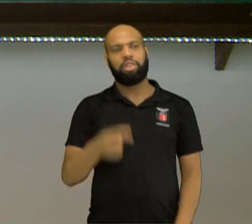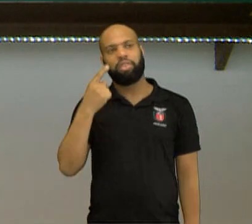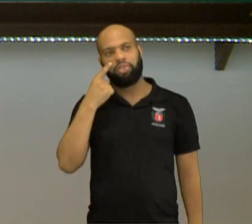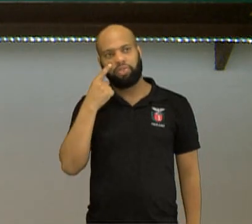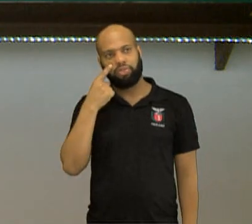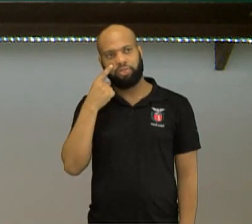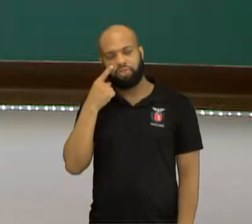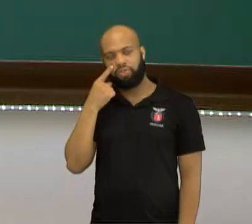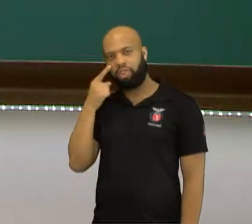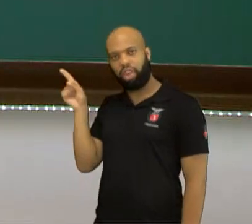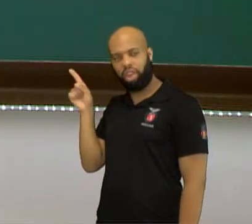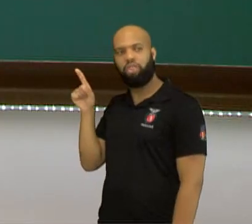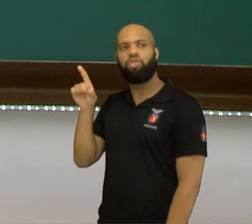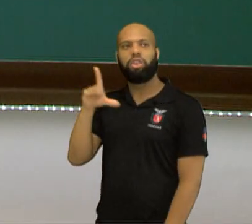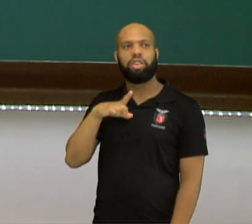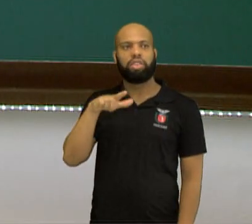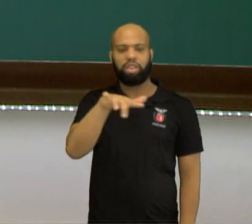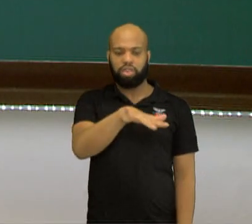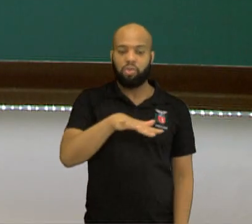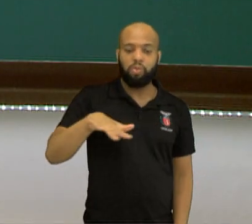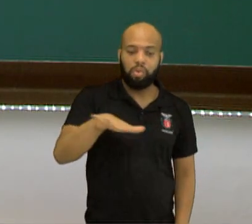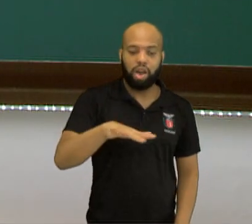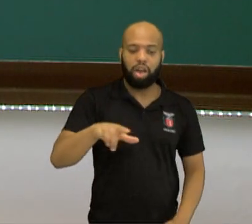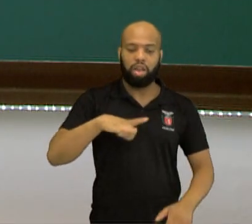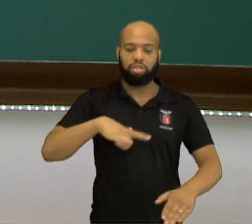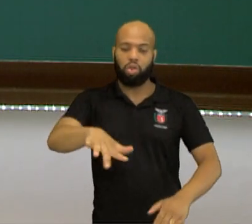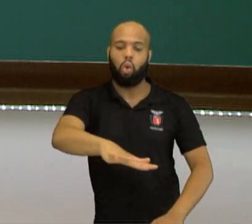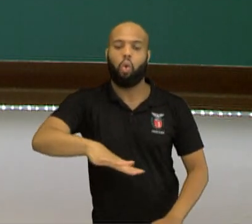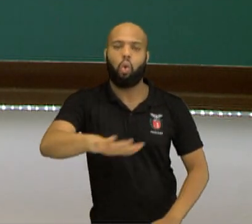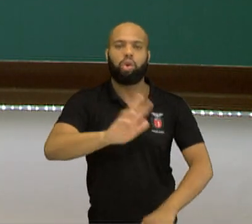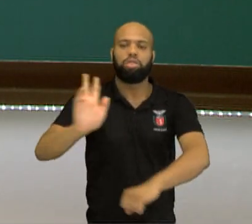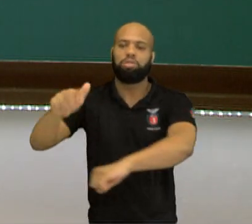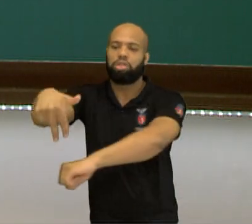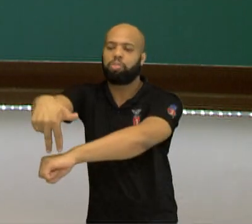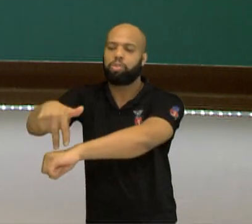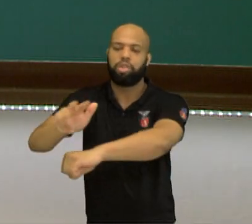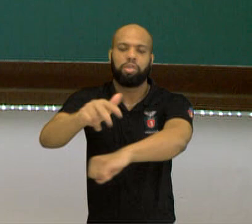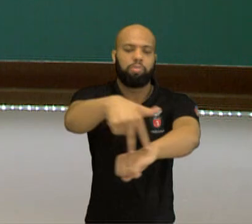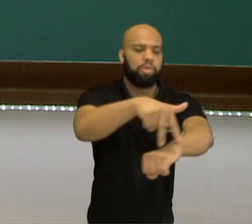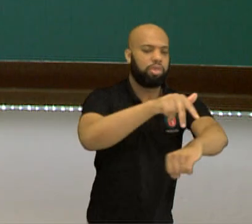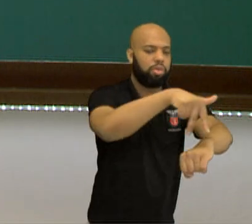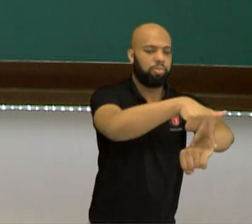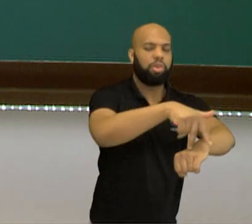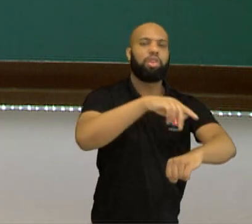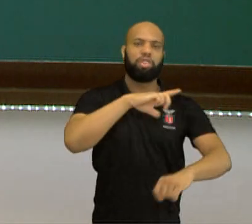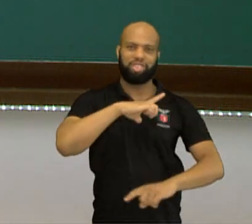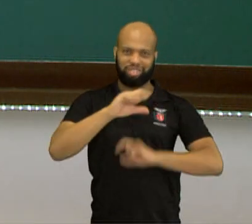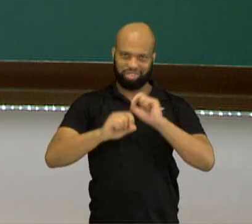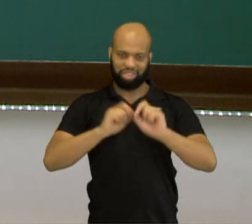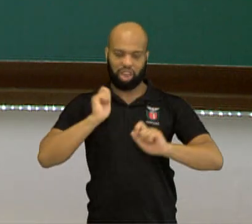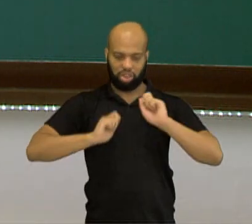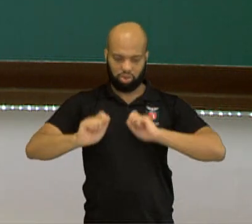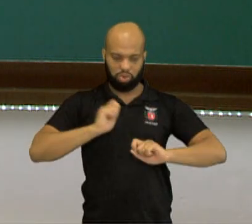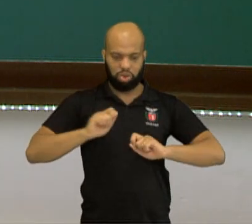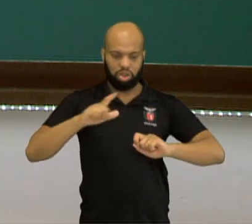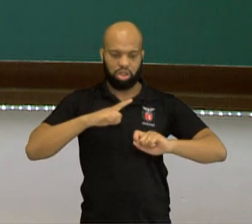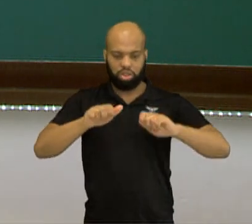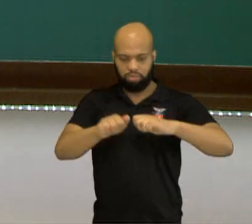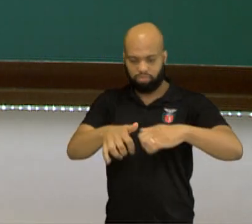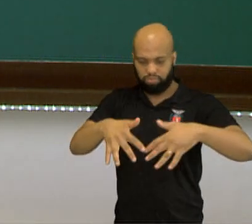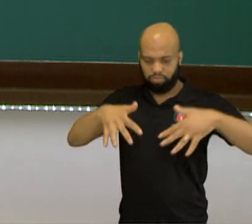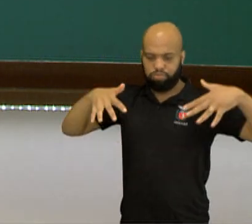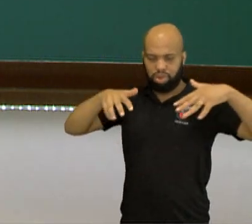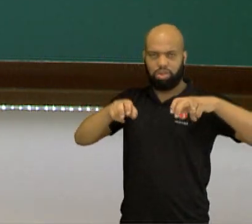Observa aqui, né, o espaço, né, onde ficava o coro, né, e